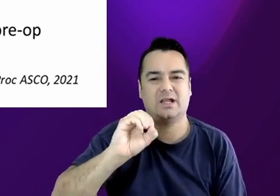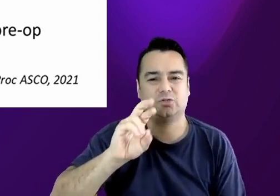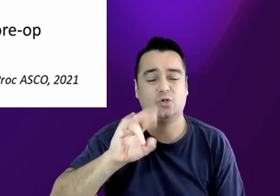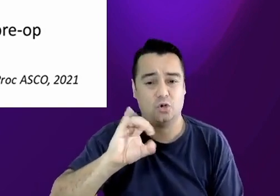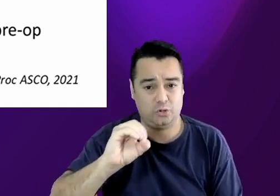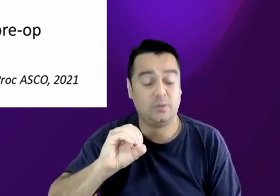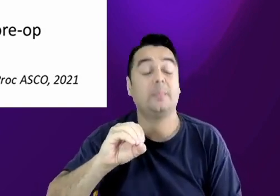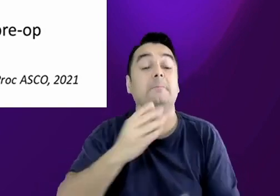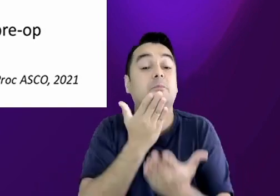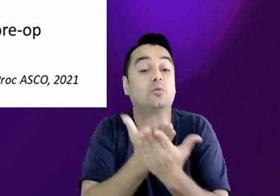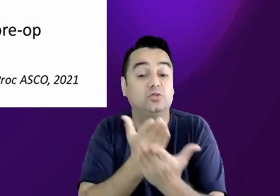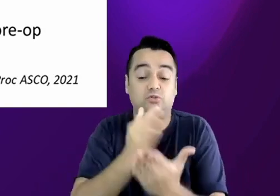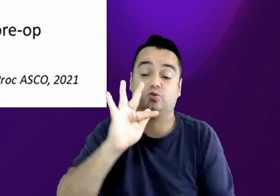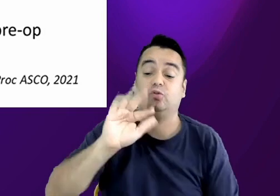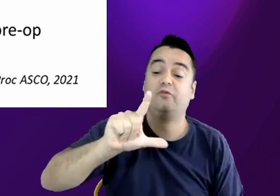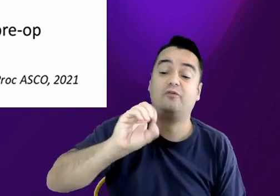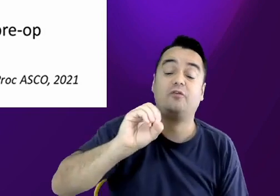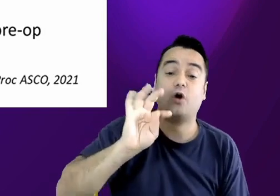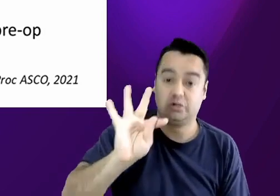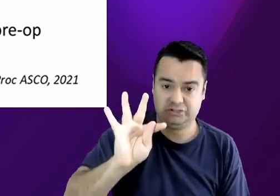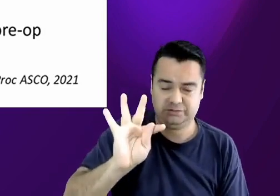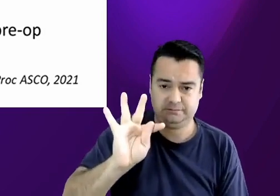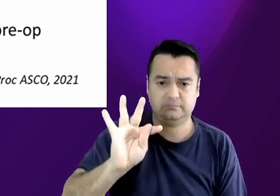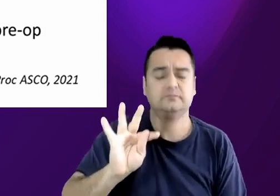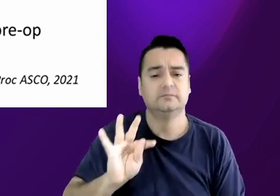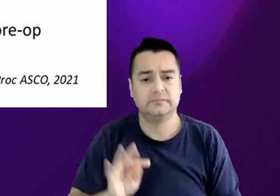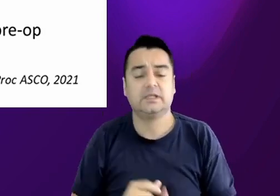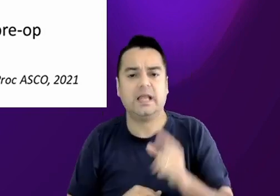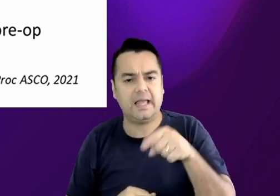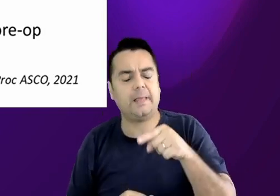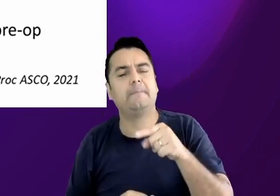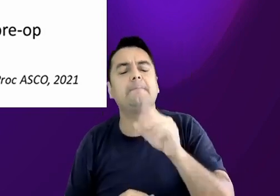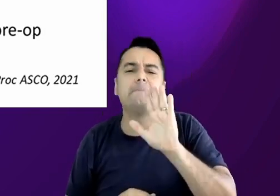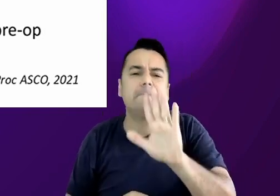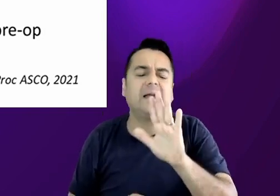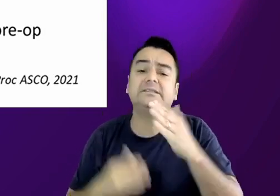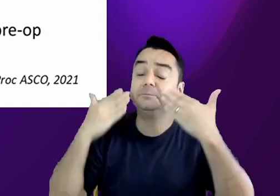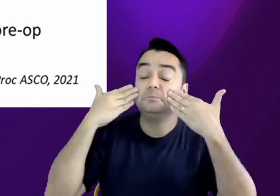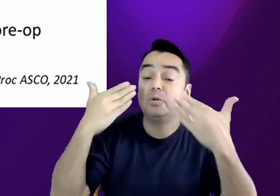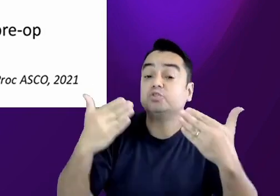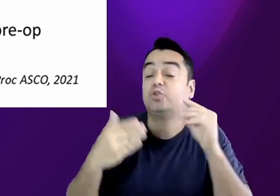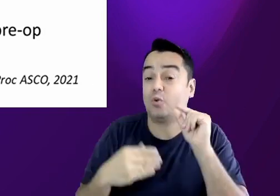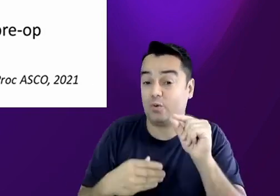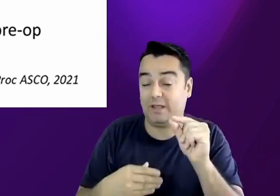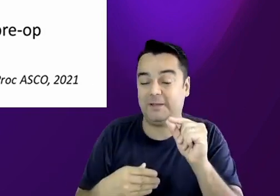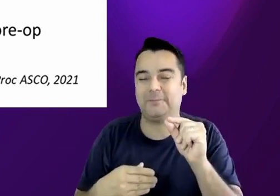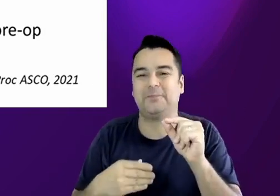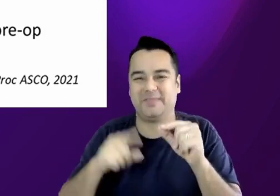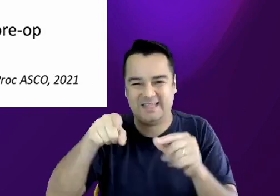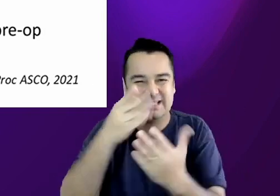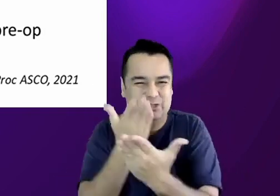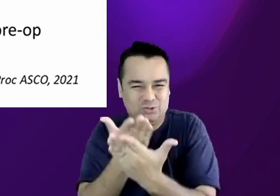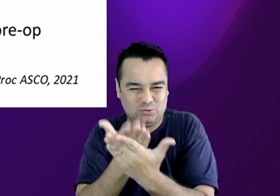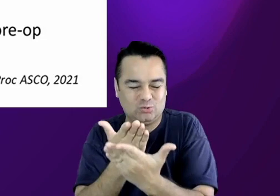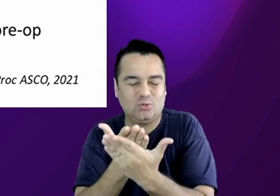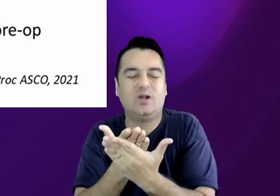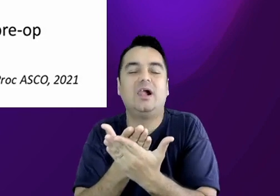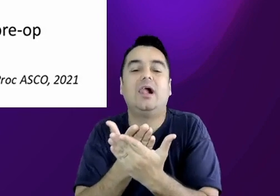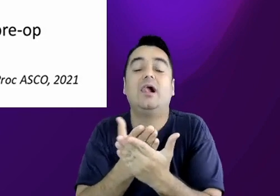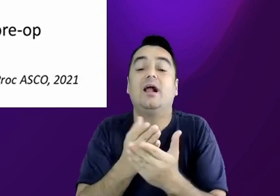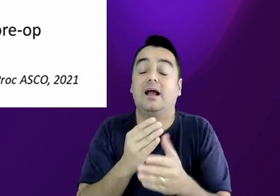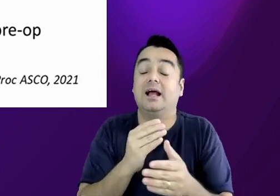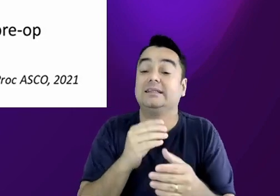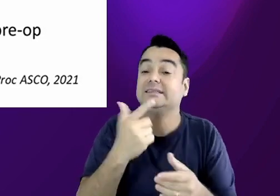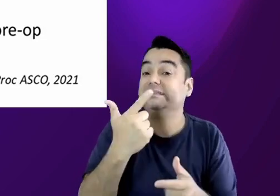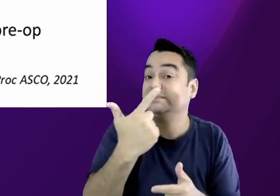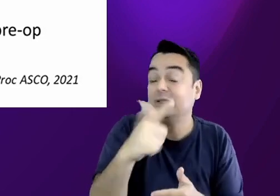FLOT, né? Esse é um dos questionamentos, mas foi demonstrado nesse estudo NeoAEGIS não